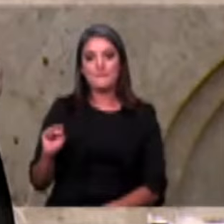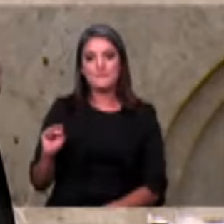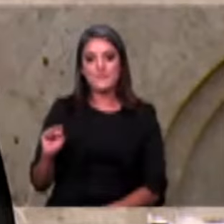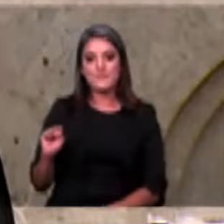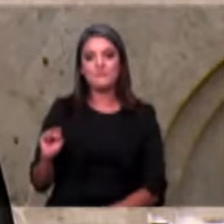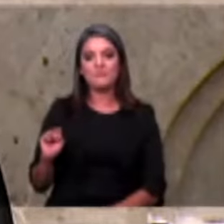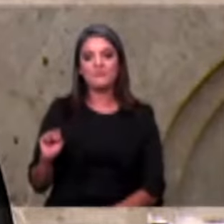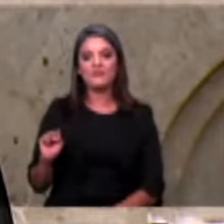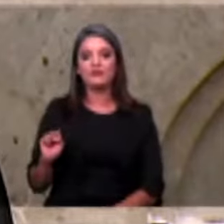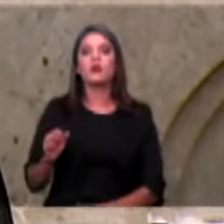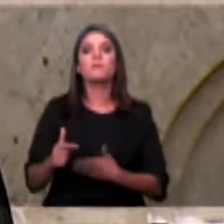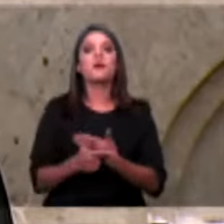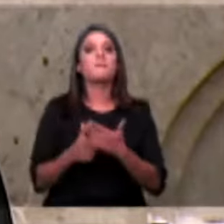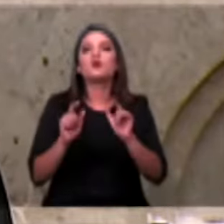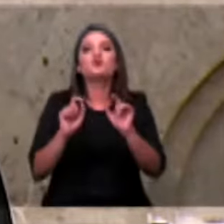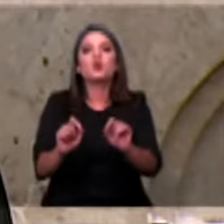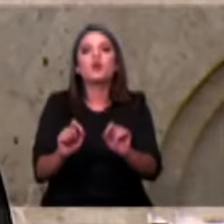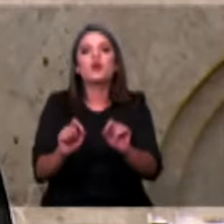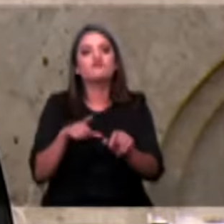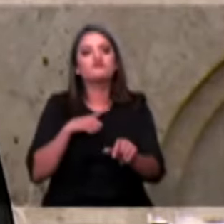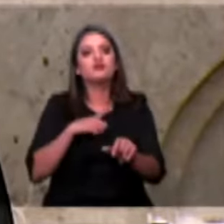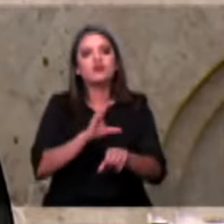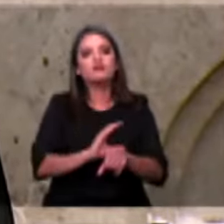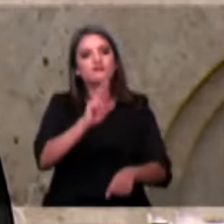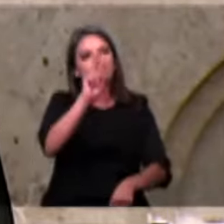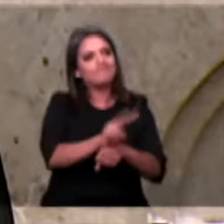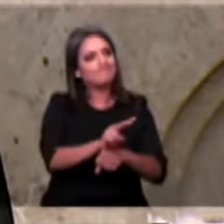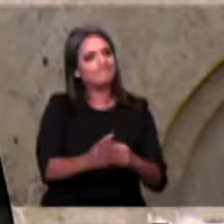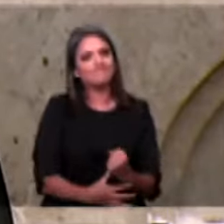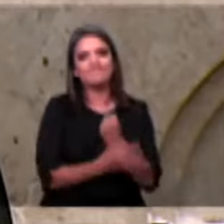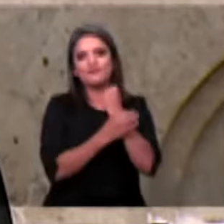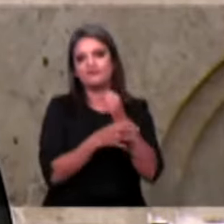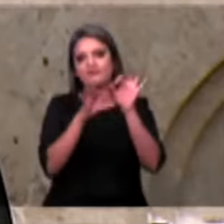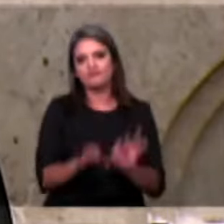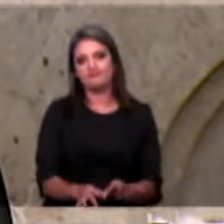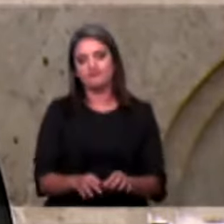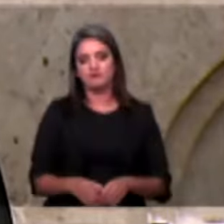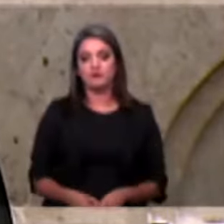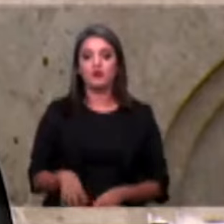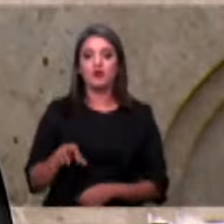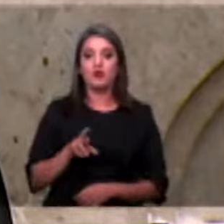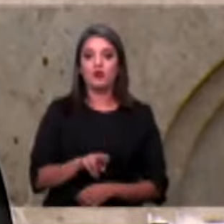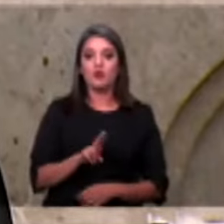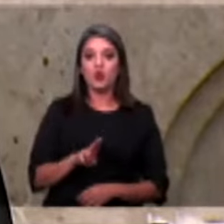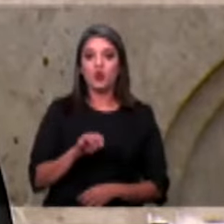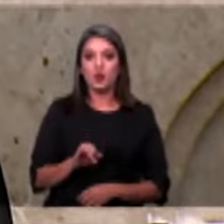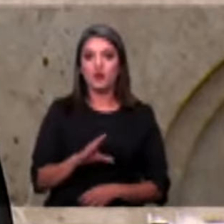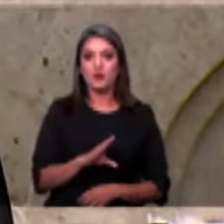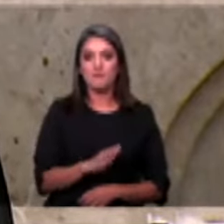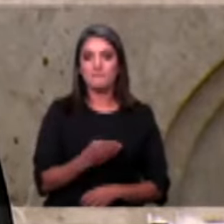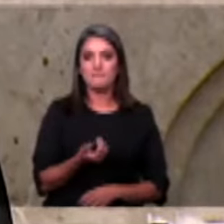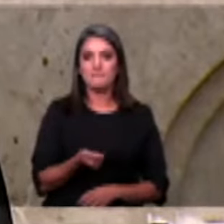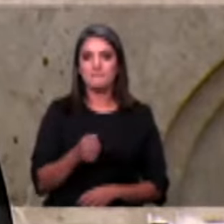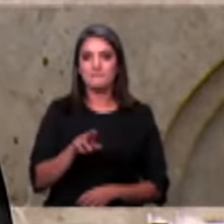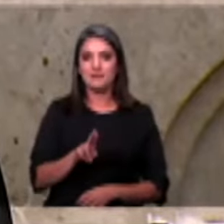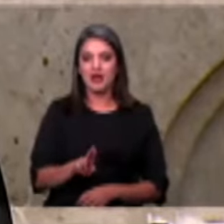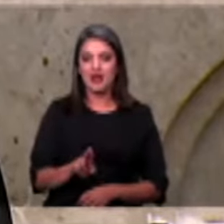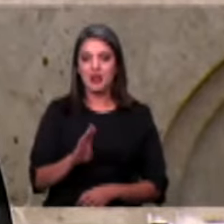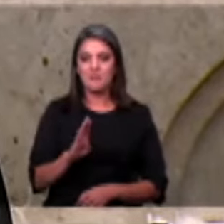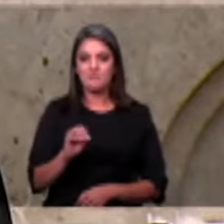de guardar a Constituição. Disse Rui Barbosa, aspas, o